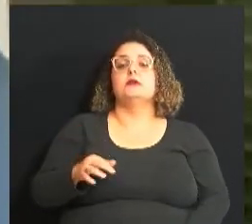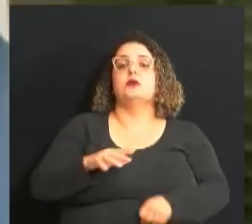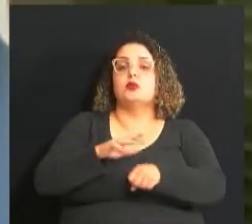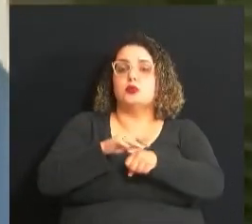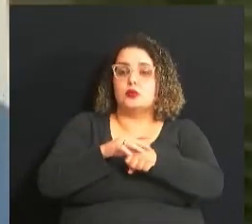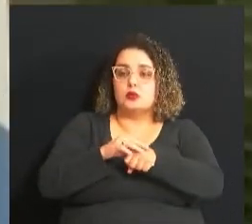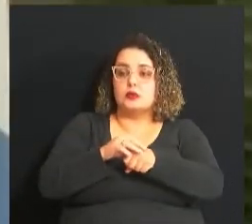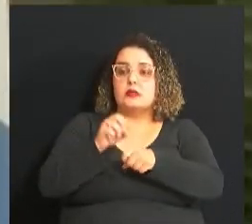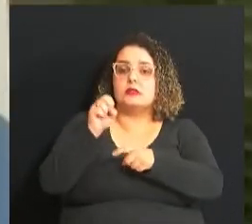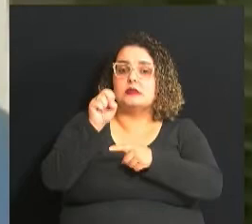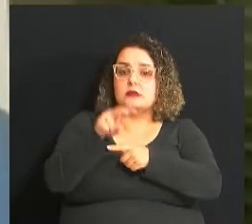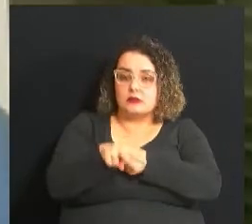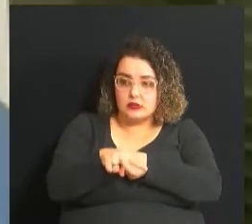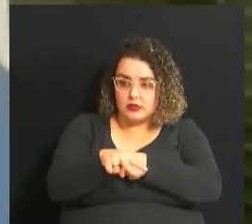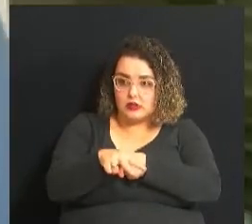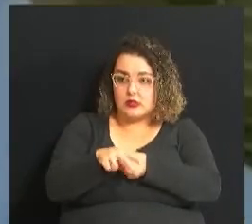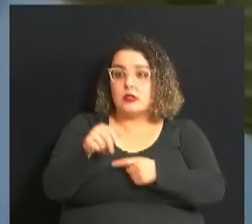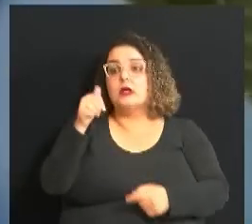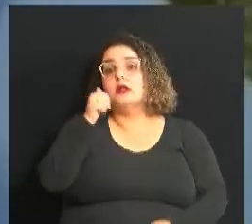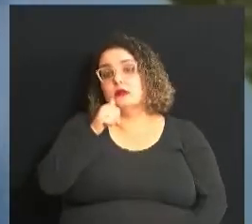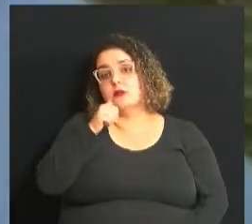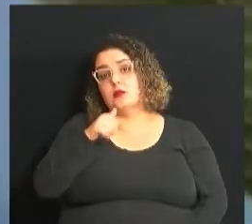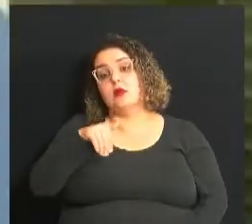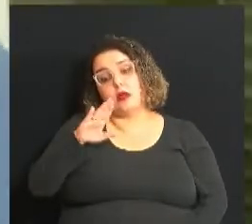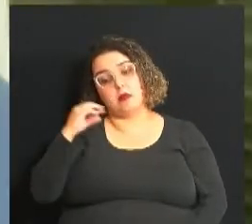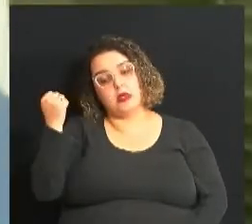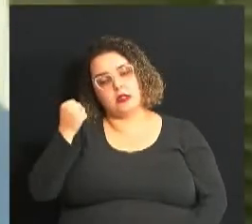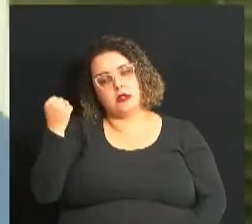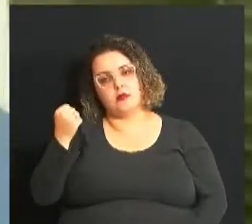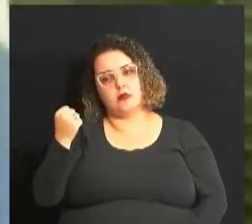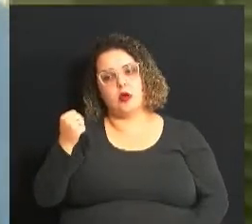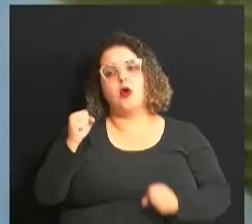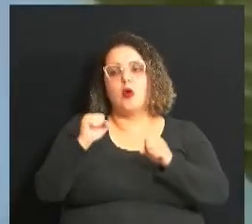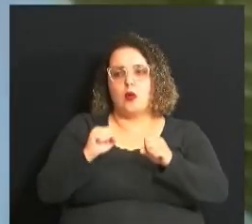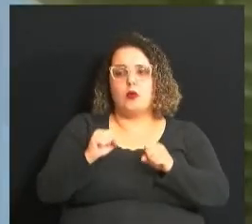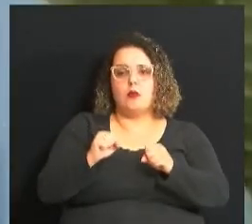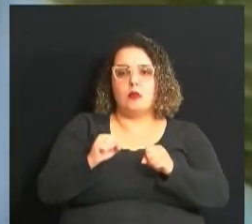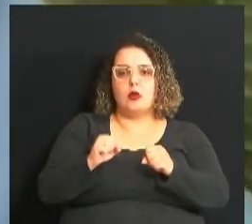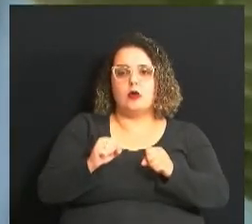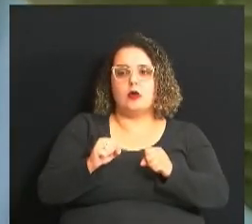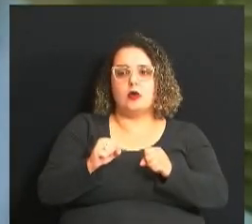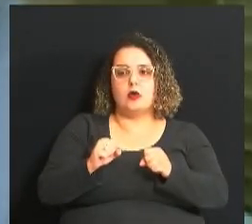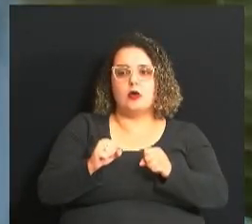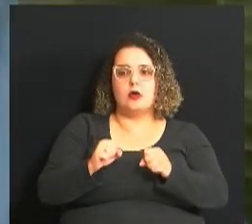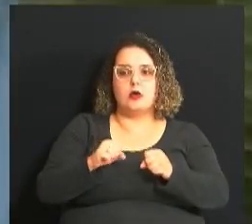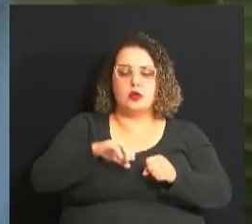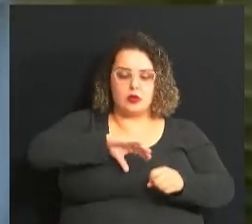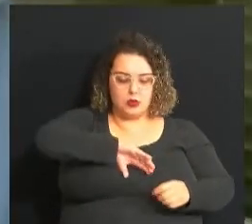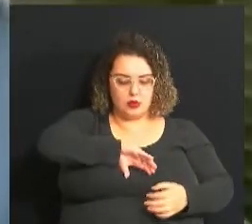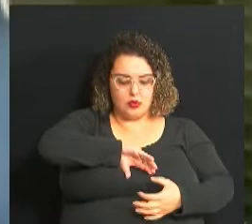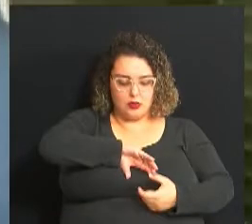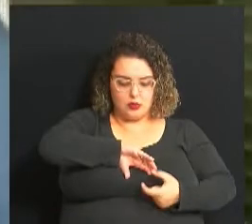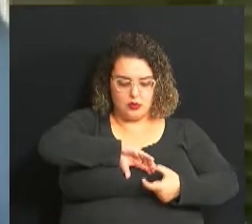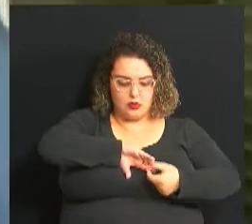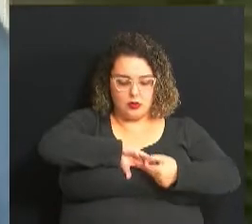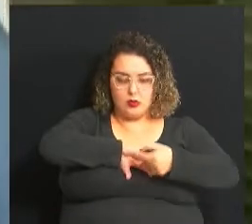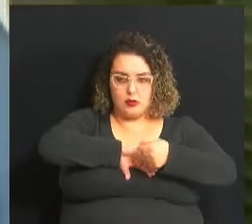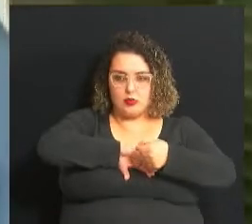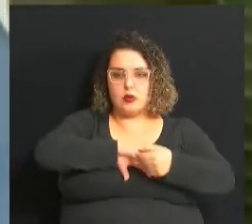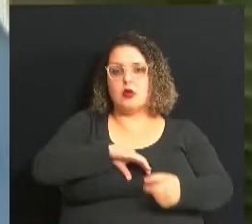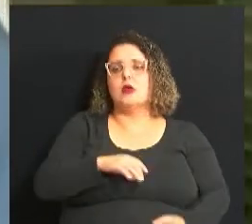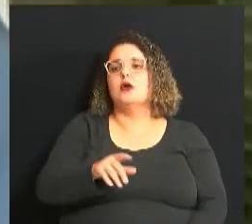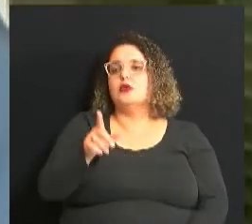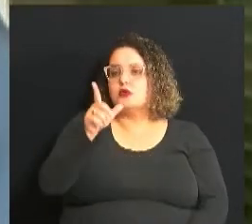que na mulher até mais grave, que pode estar vinculada a câncer de colo do útero. e no homem pode estar vinculado